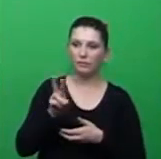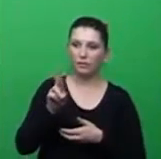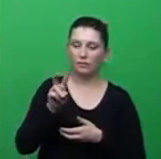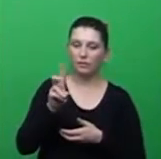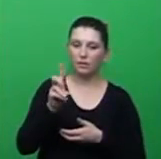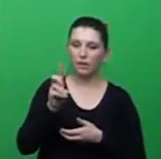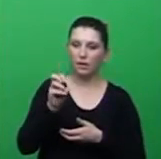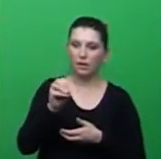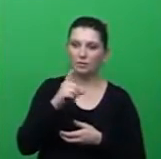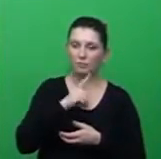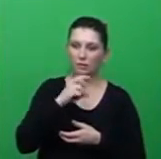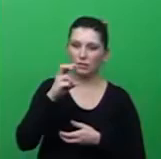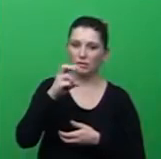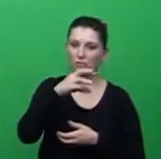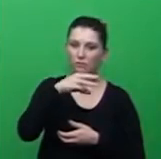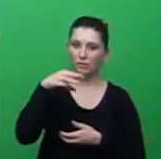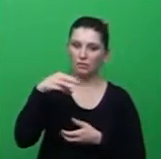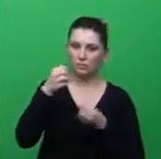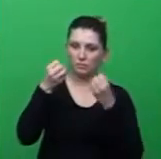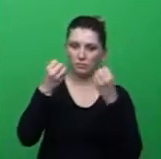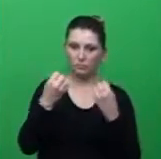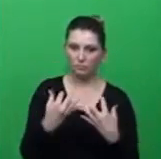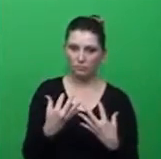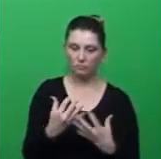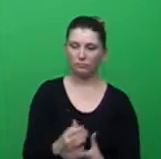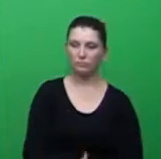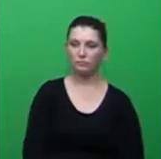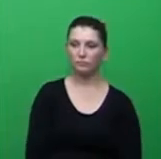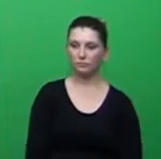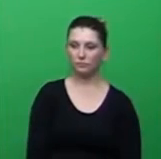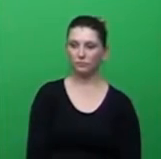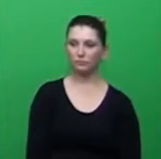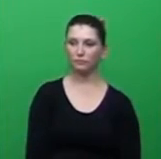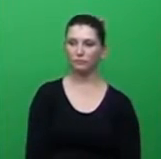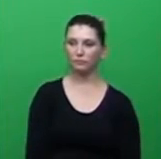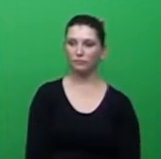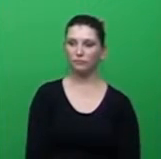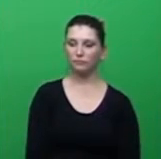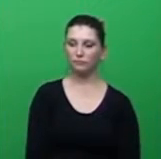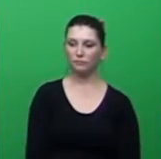autor, vereador Ricardo Fabres. Vossa Excelência dispõe de 5 minutos.